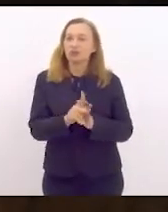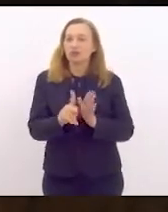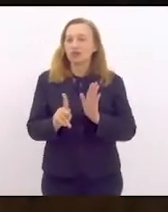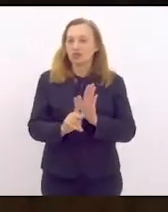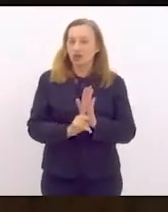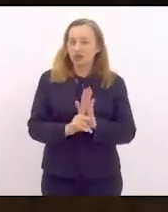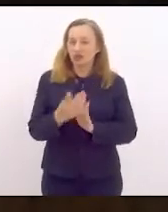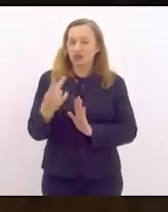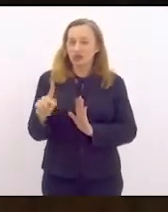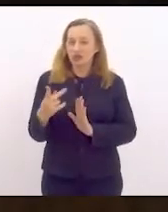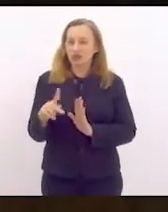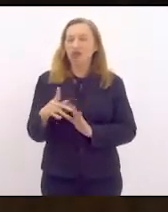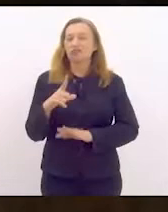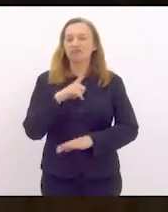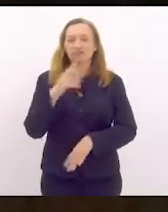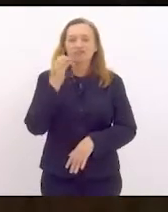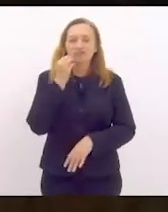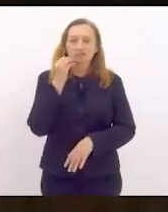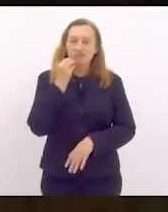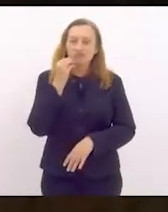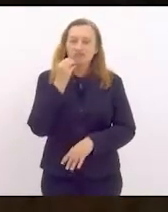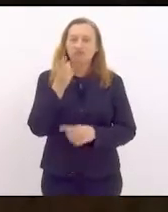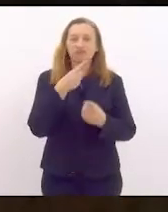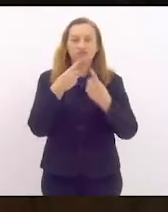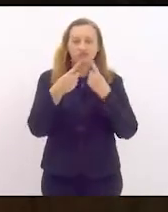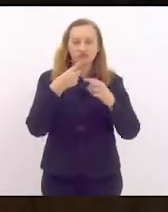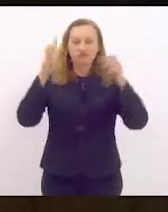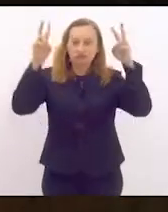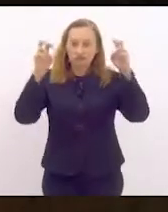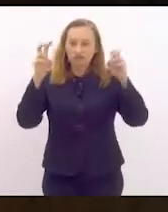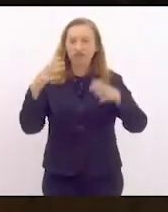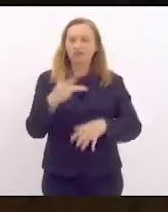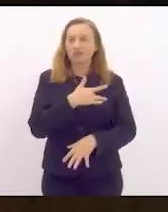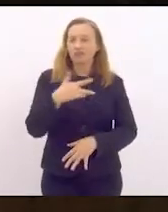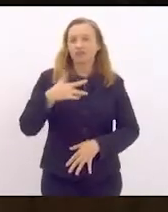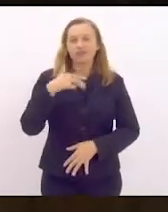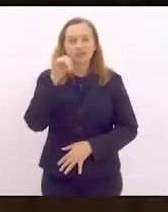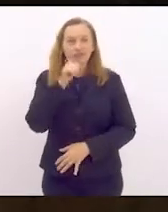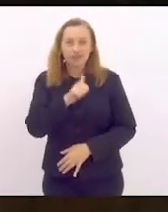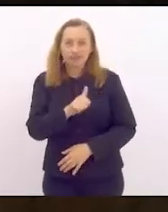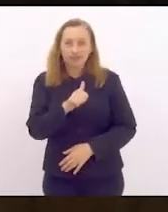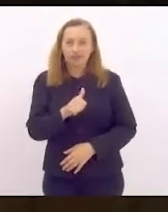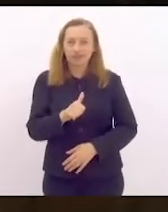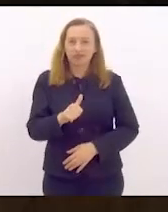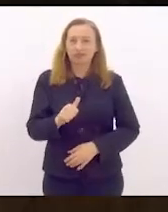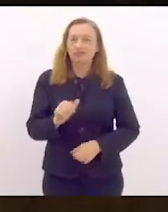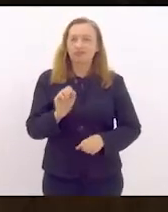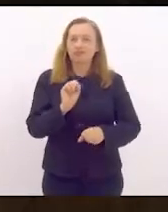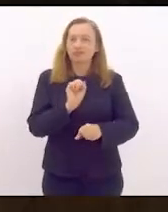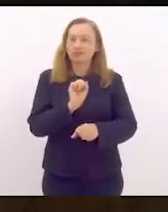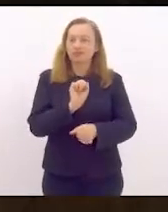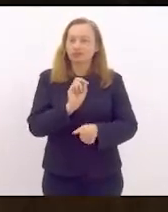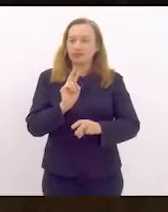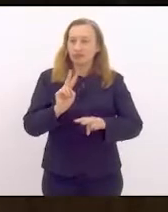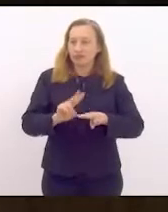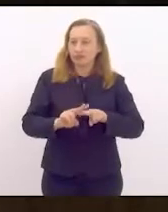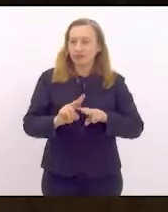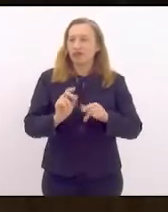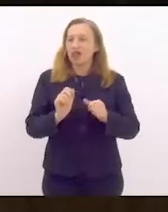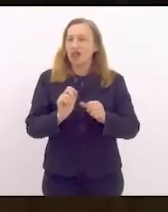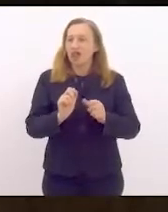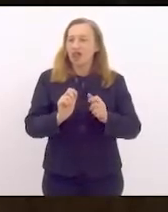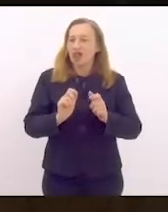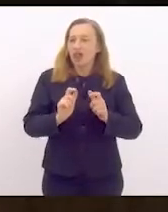projeto. Nós tivemos a oportunidade de discutir o tema da saúde da mulher privada de liberdade quando discutimos, Tia